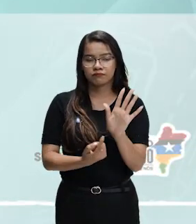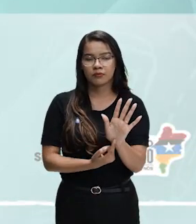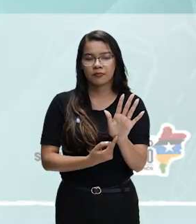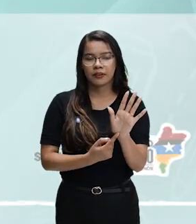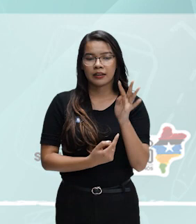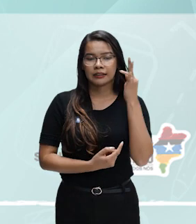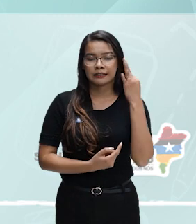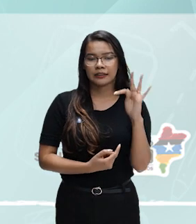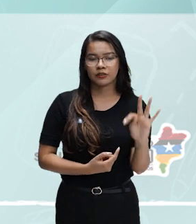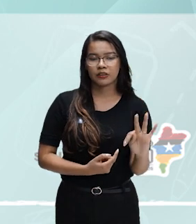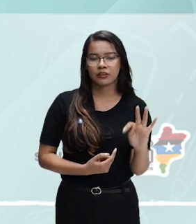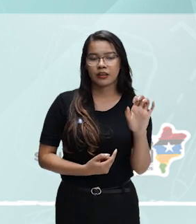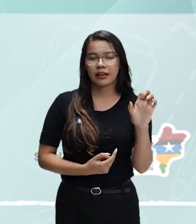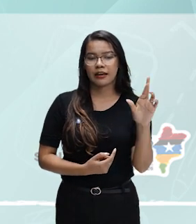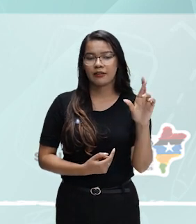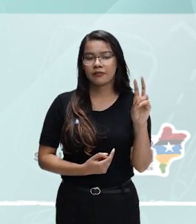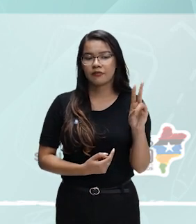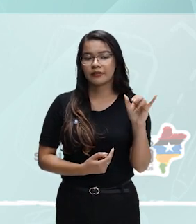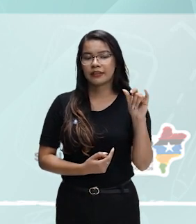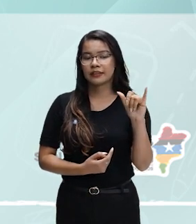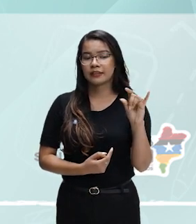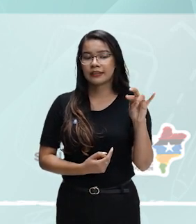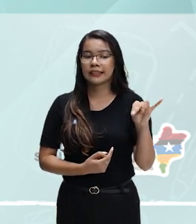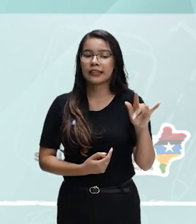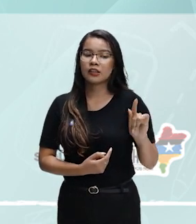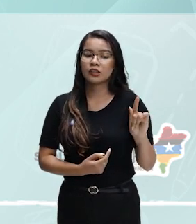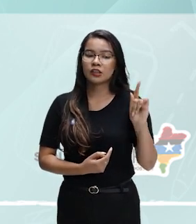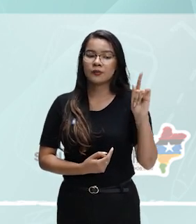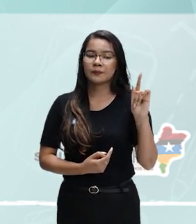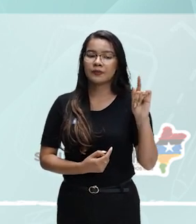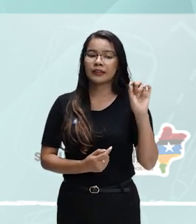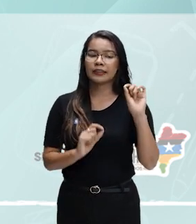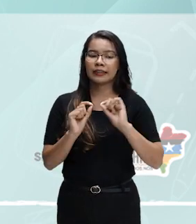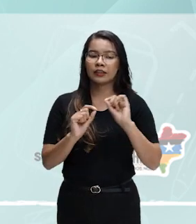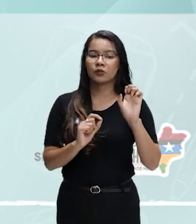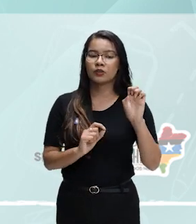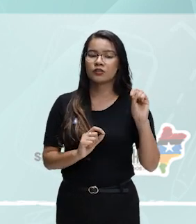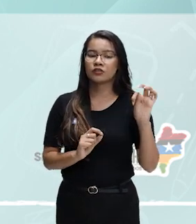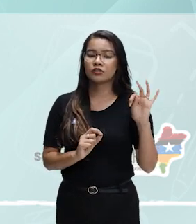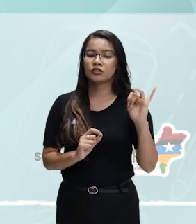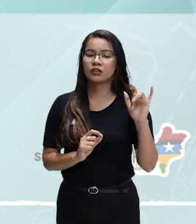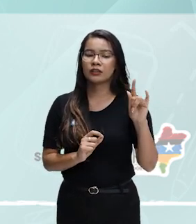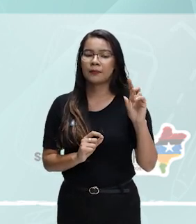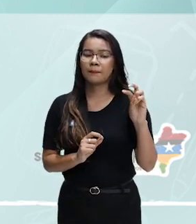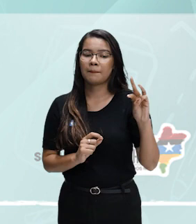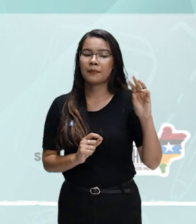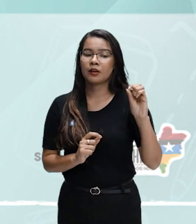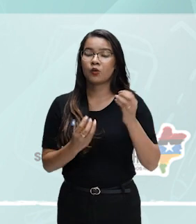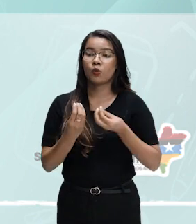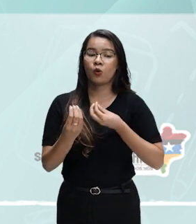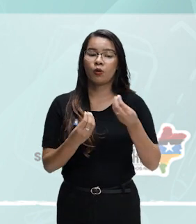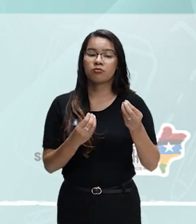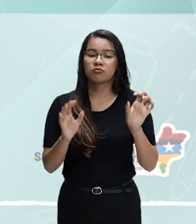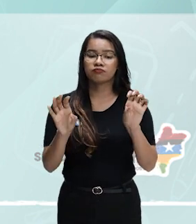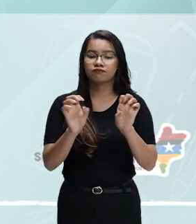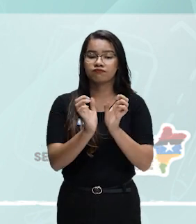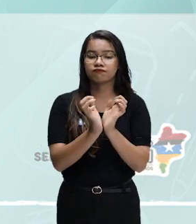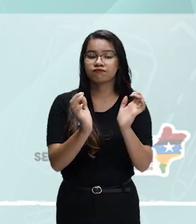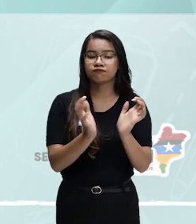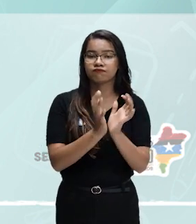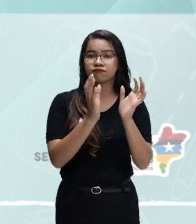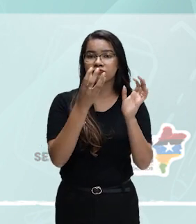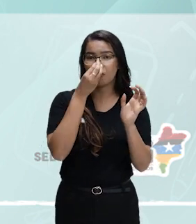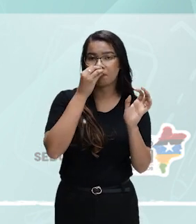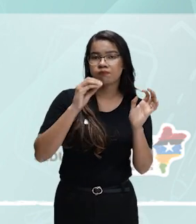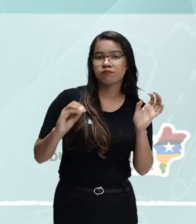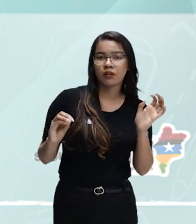Goffman, que é a teoria do estigma, que ajuda a entender como são integrados ou segregados determinados grupos na sociedade. E os jovens